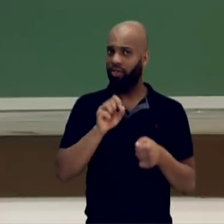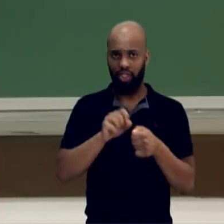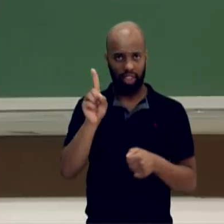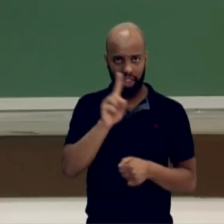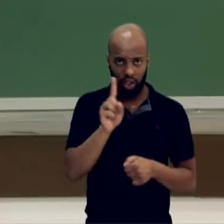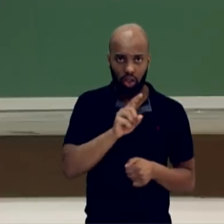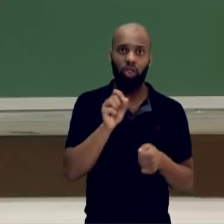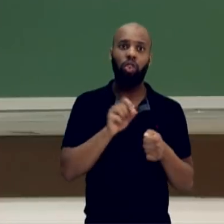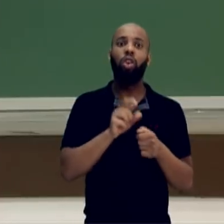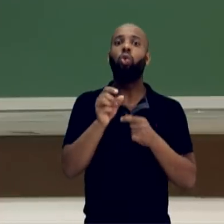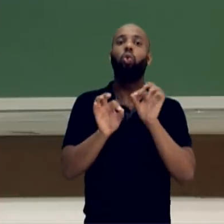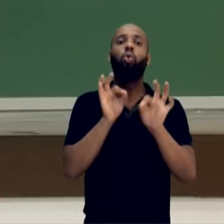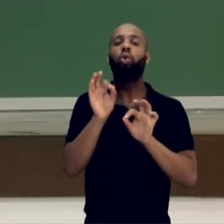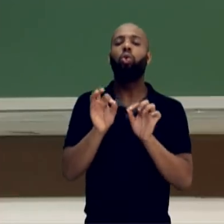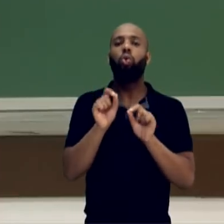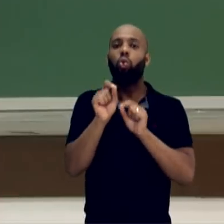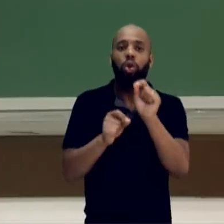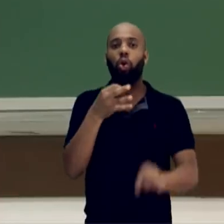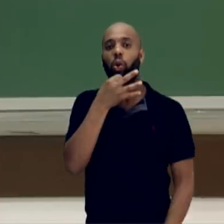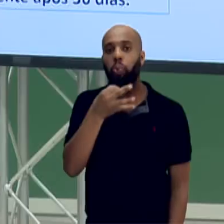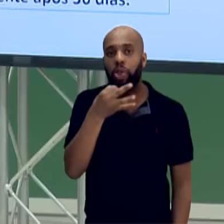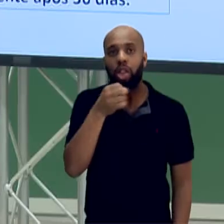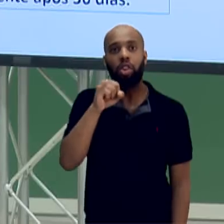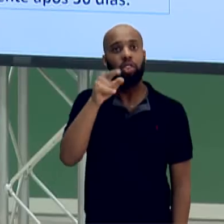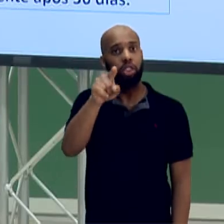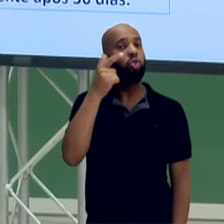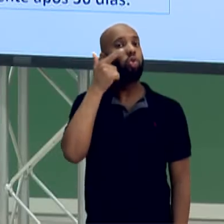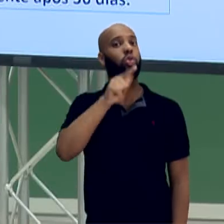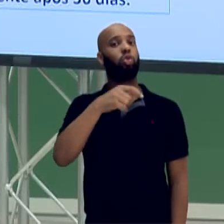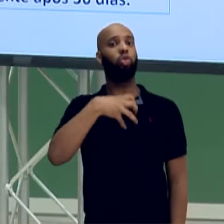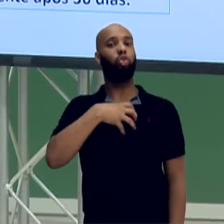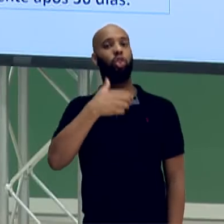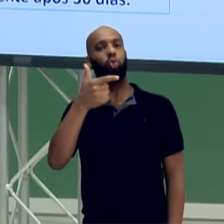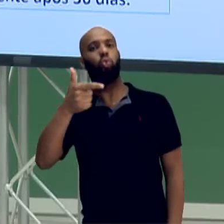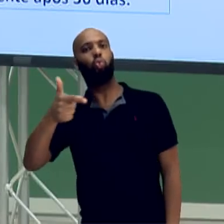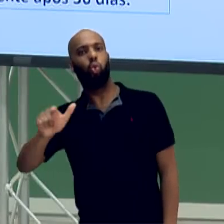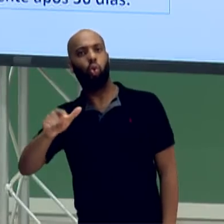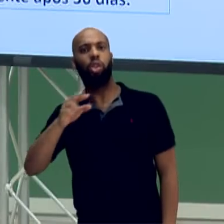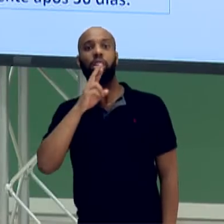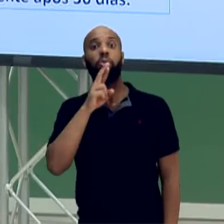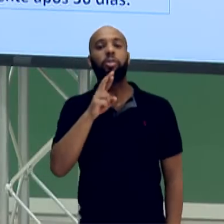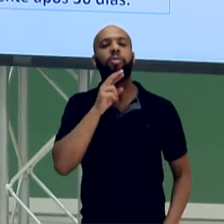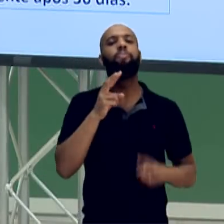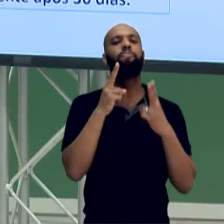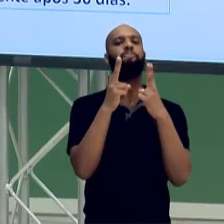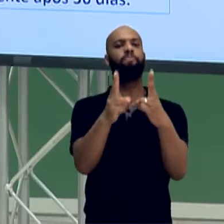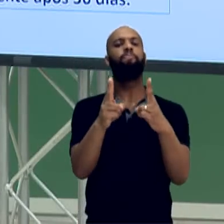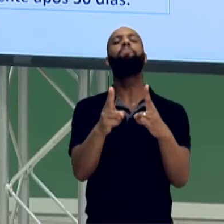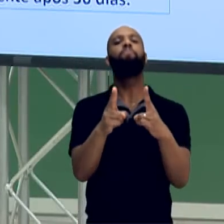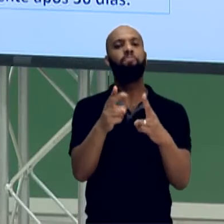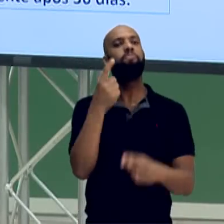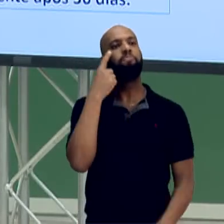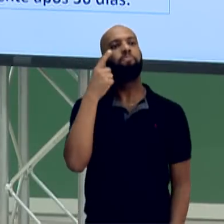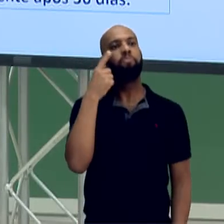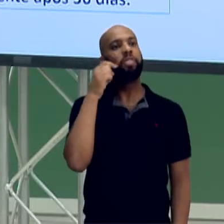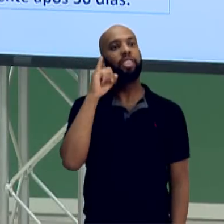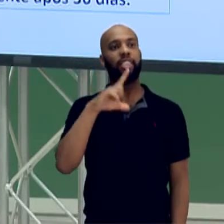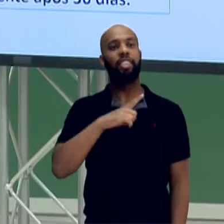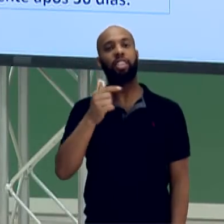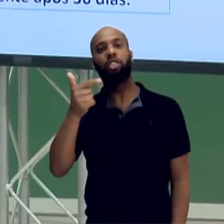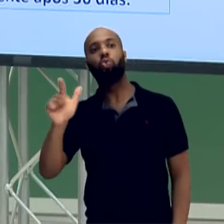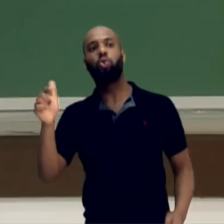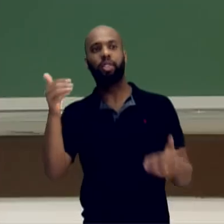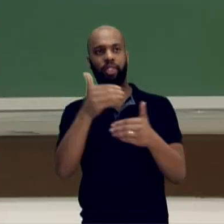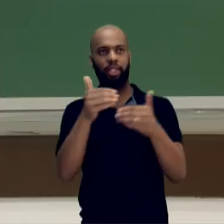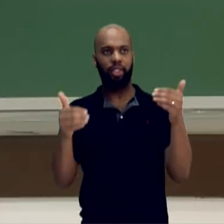uma sugestão. E se você conseguiu elaborar um outro tipo e conseguiu a mesma resposta, vamos ver se não está no próximo